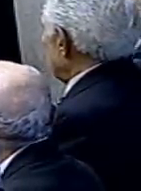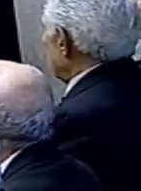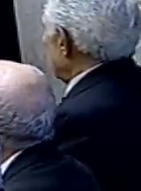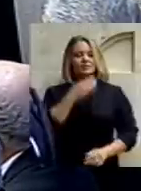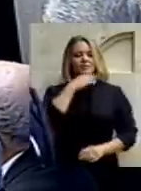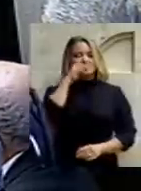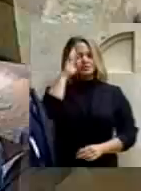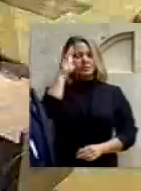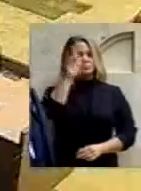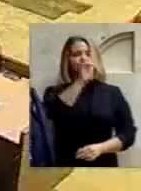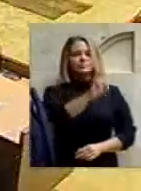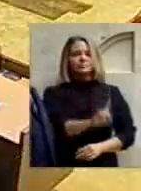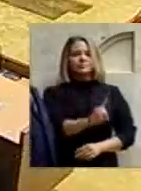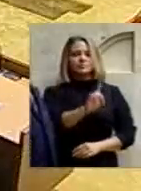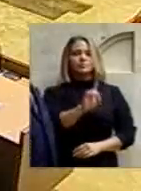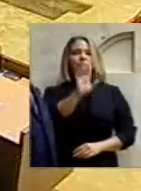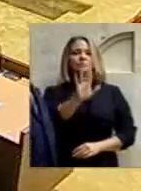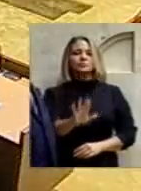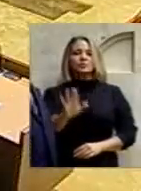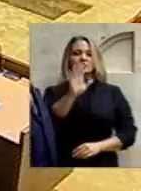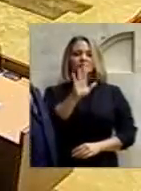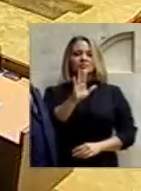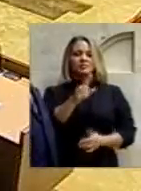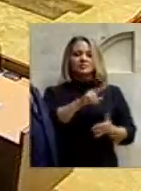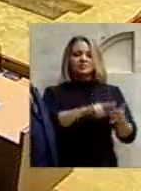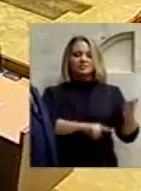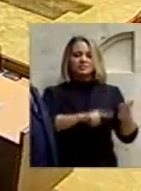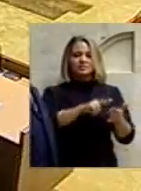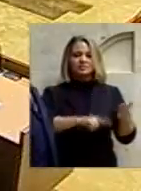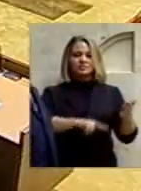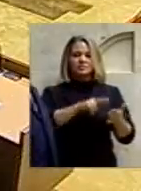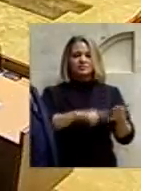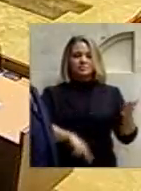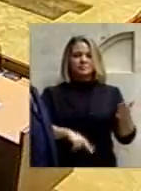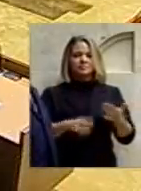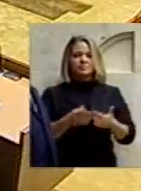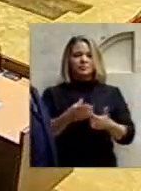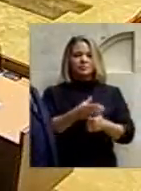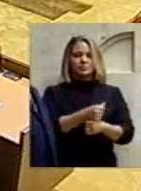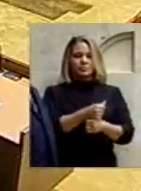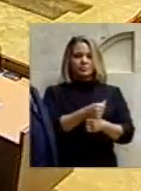Senhor diretor-geral da Secretaria do Tribunal fará a leitura do termo de posse.